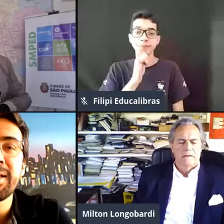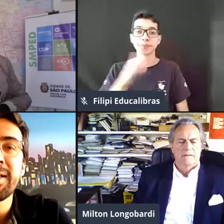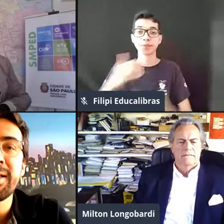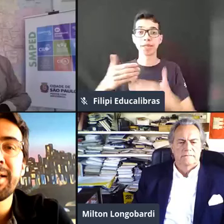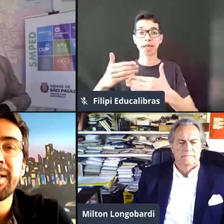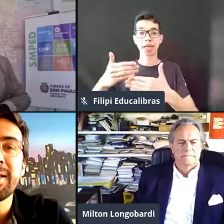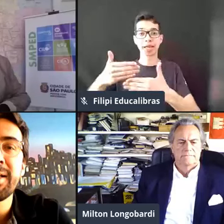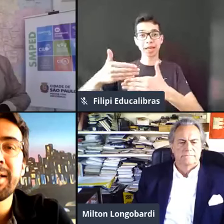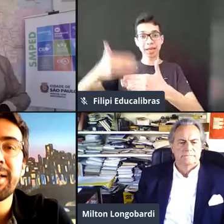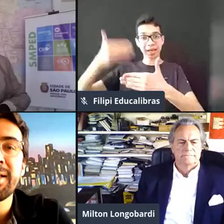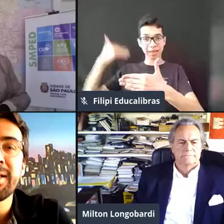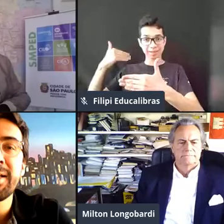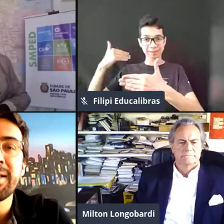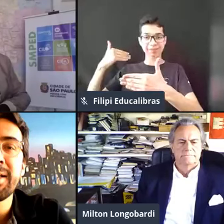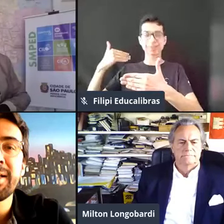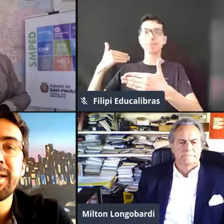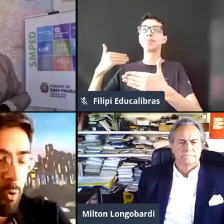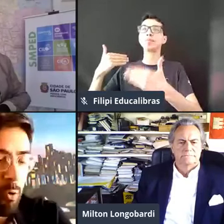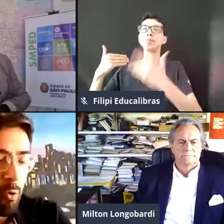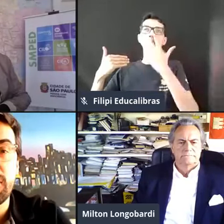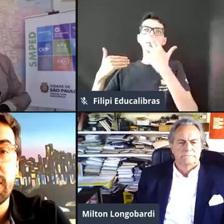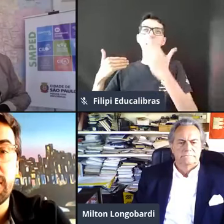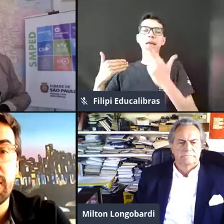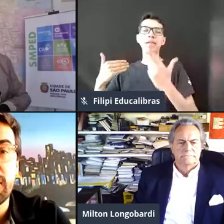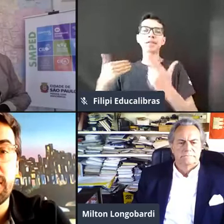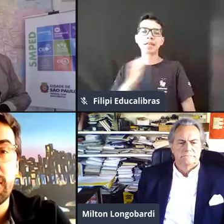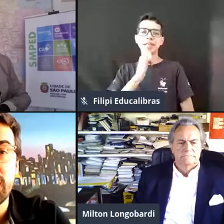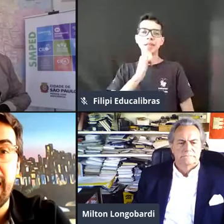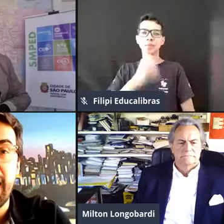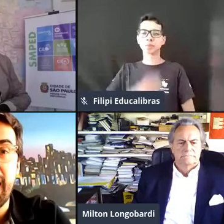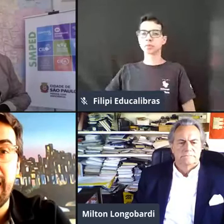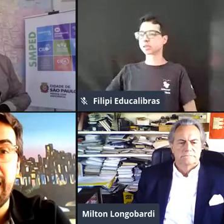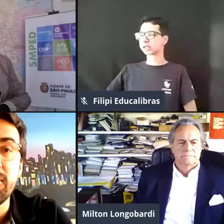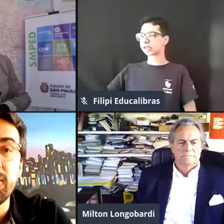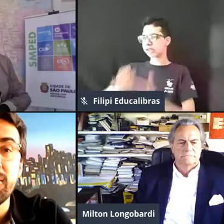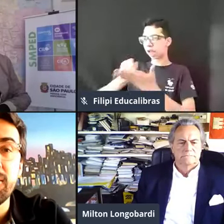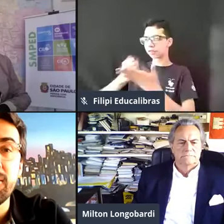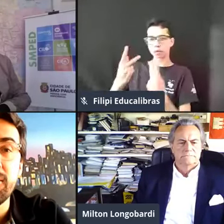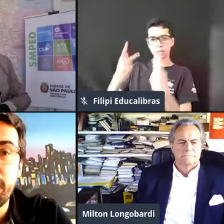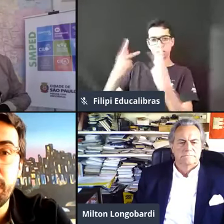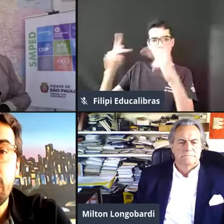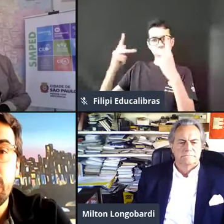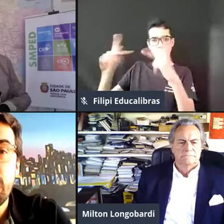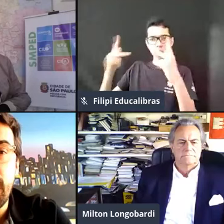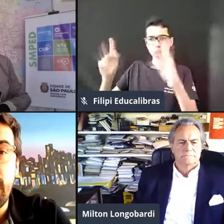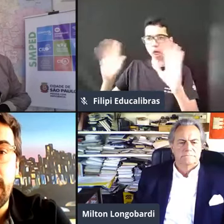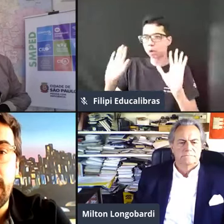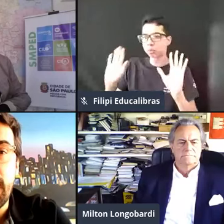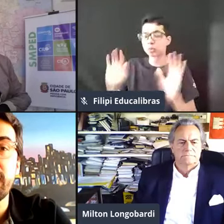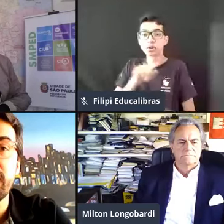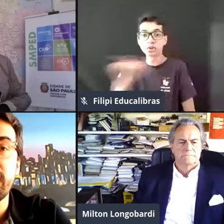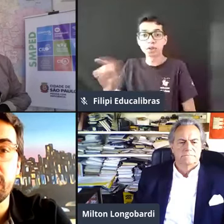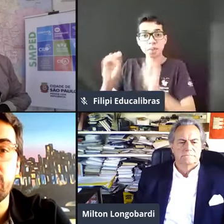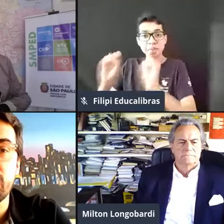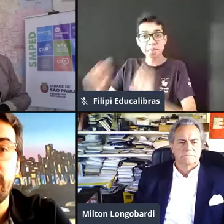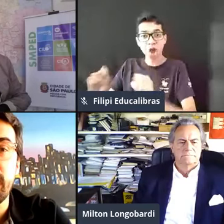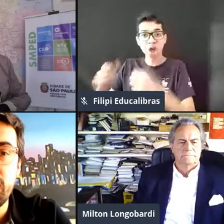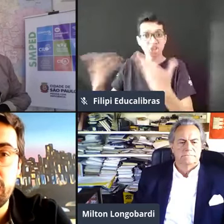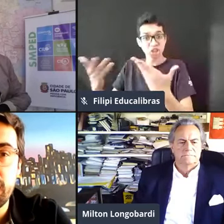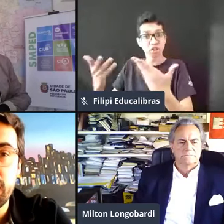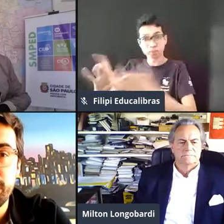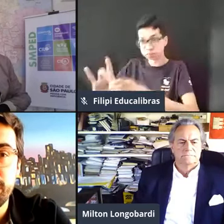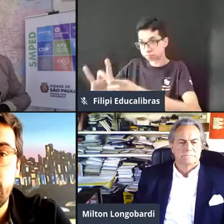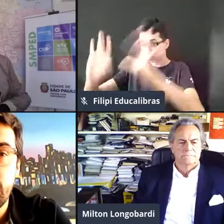Eu acho que é um momento da gente ficar atento à defesa dos nossos